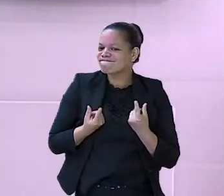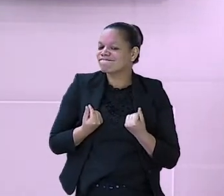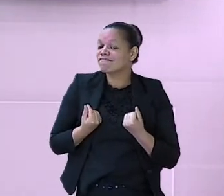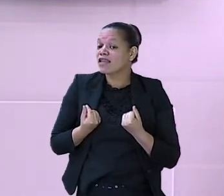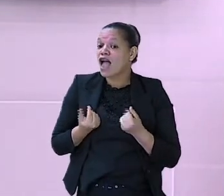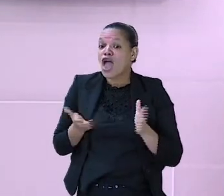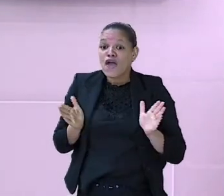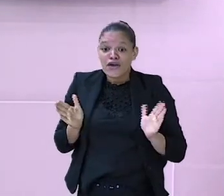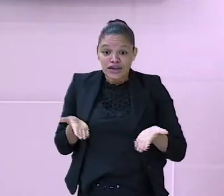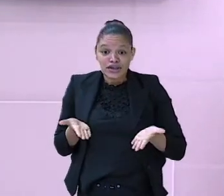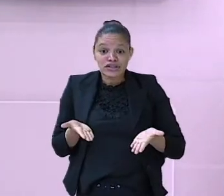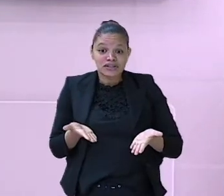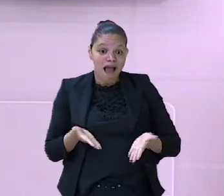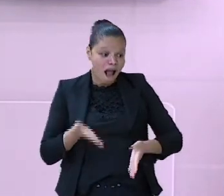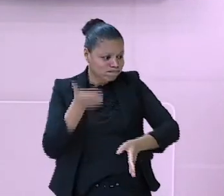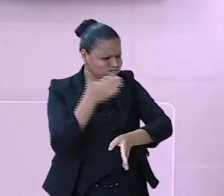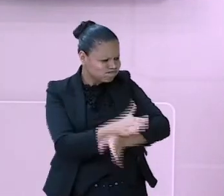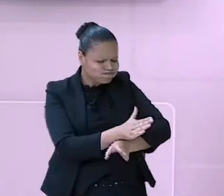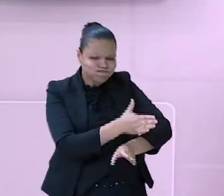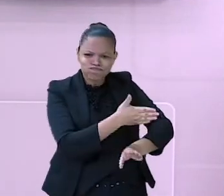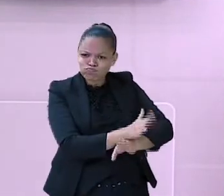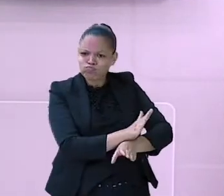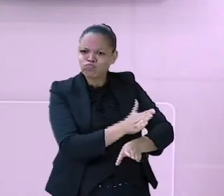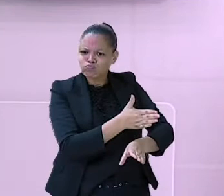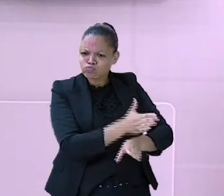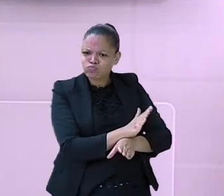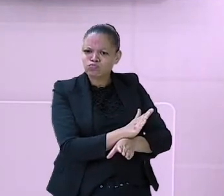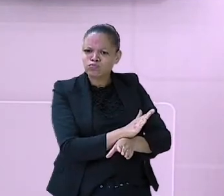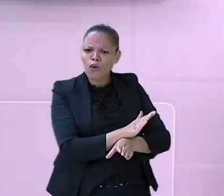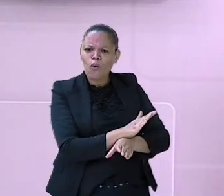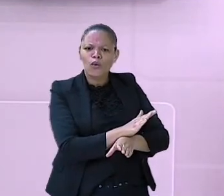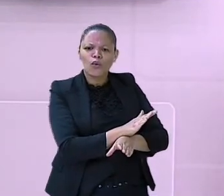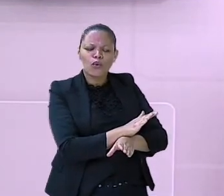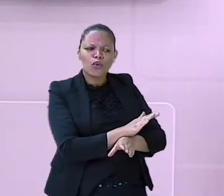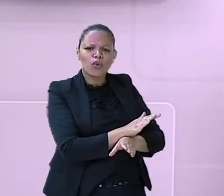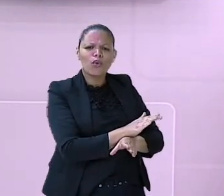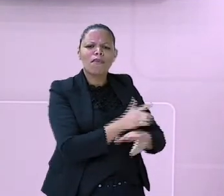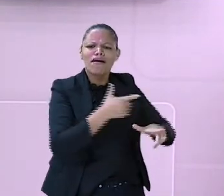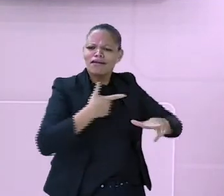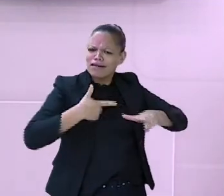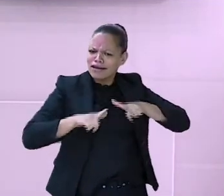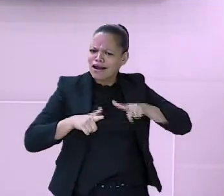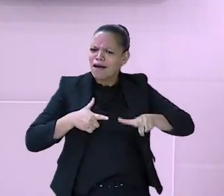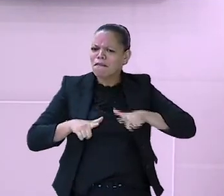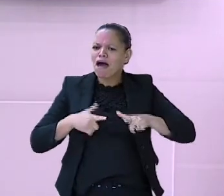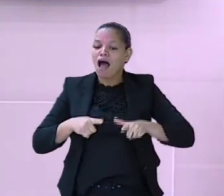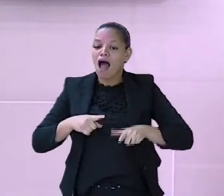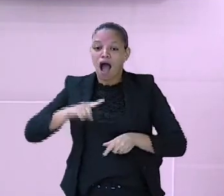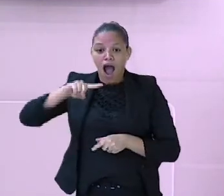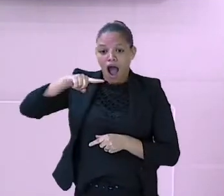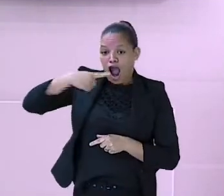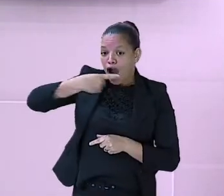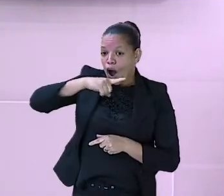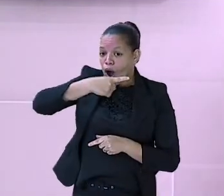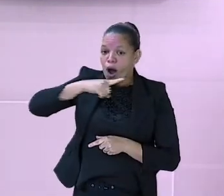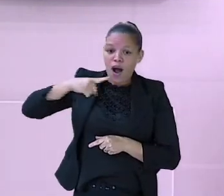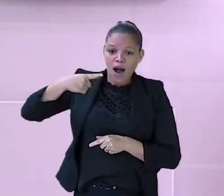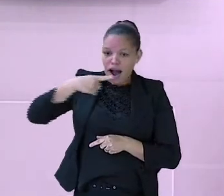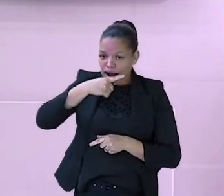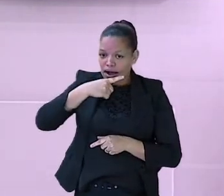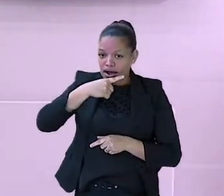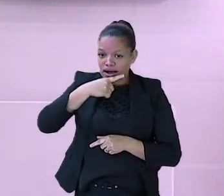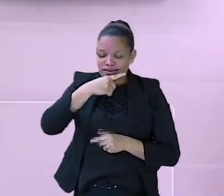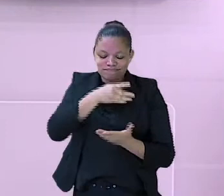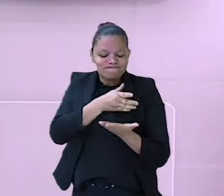deles lá em Portugal fazer esse plantio, às vezes até menor, então, eles começaram a fazer o quê? Grandes